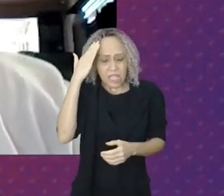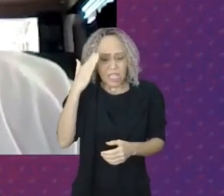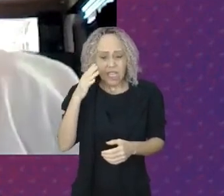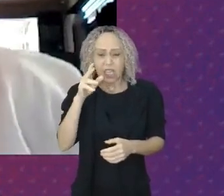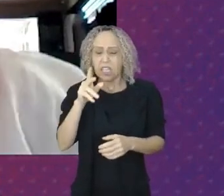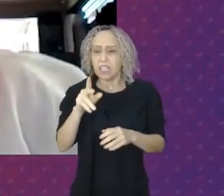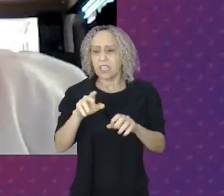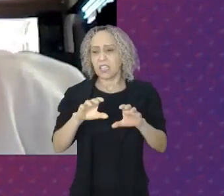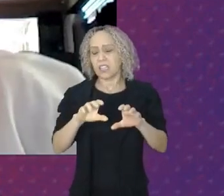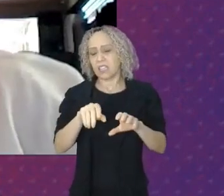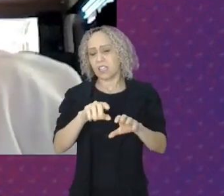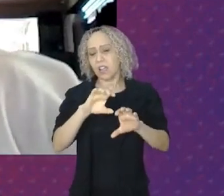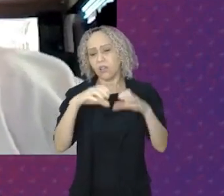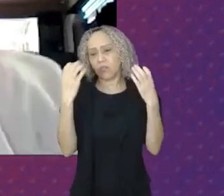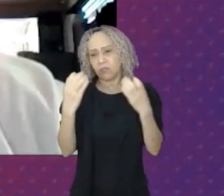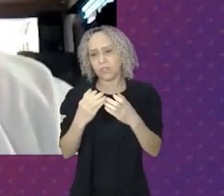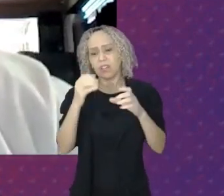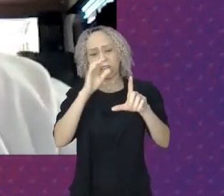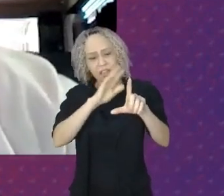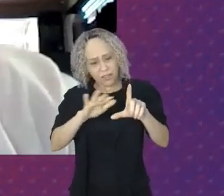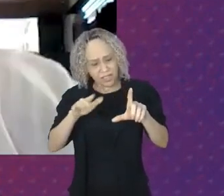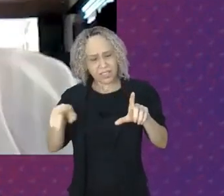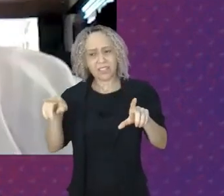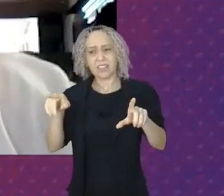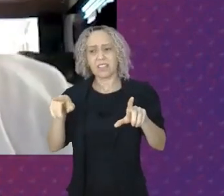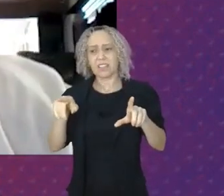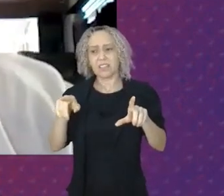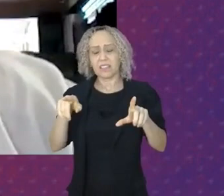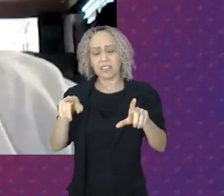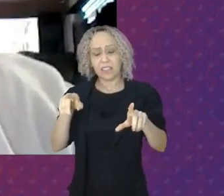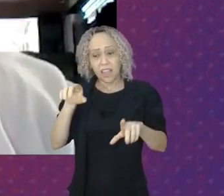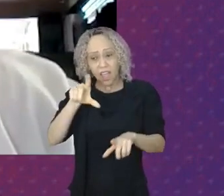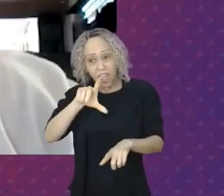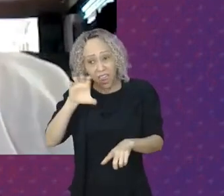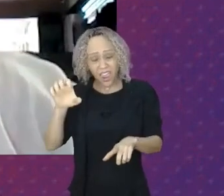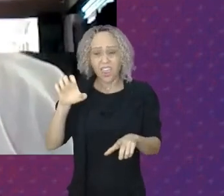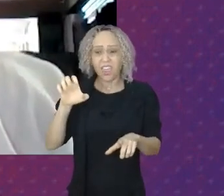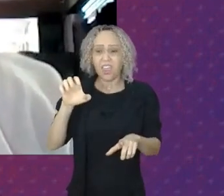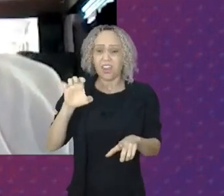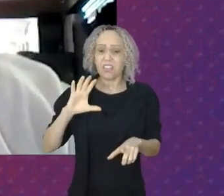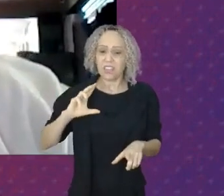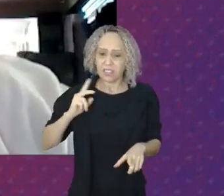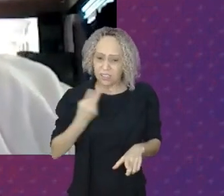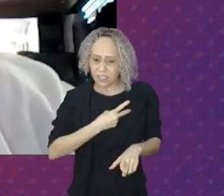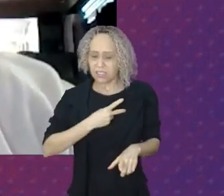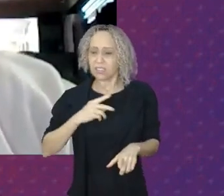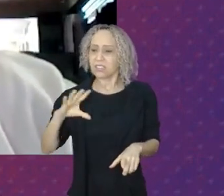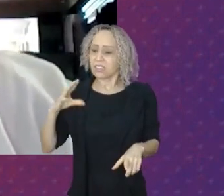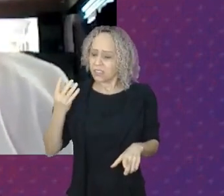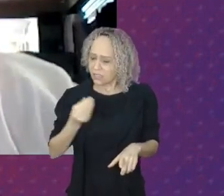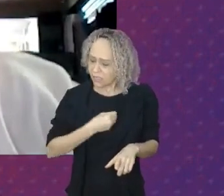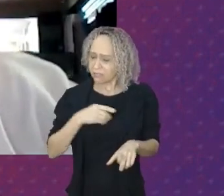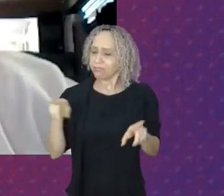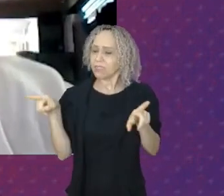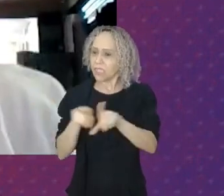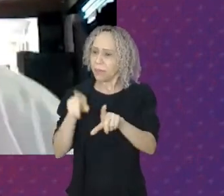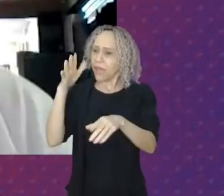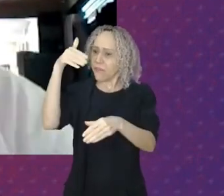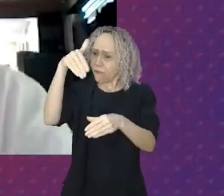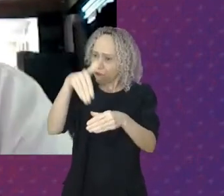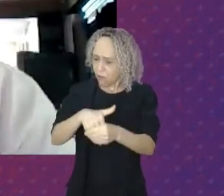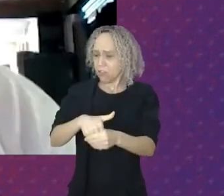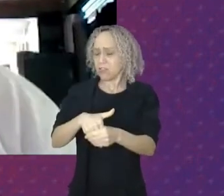ela também vota, porque eles lembram bastante da gente, quando está em época de eleição. Mas agora nós